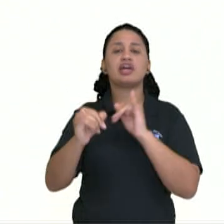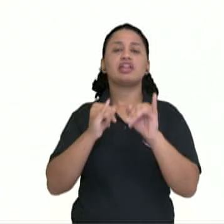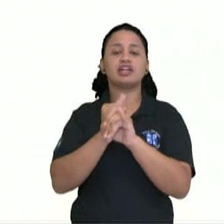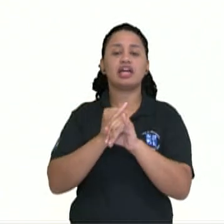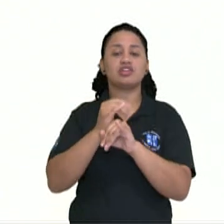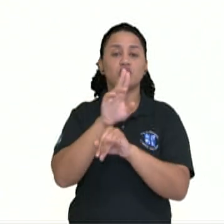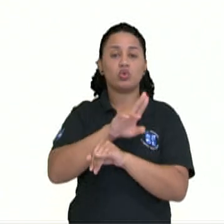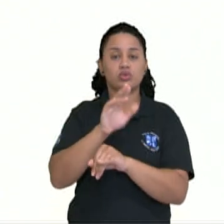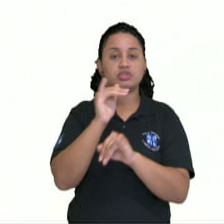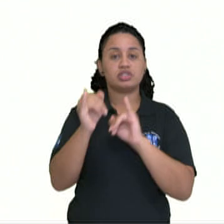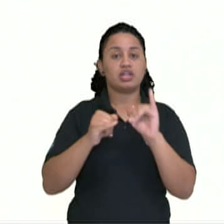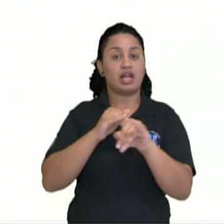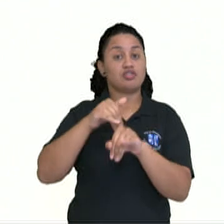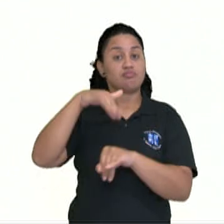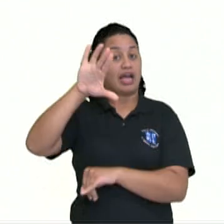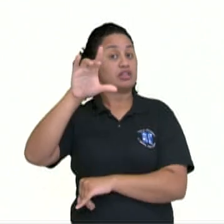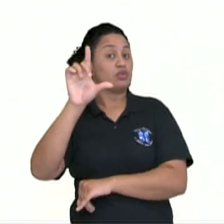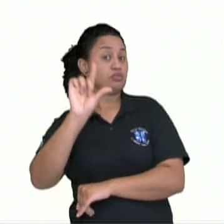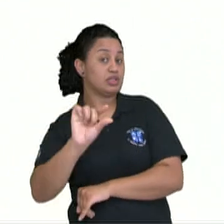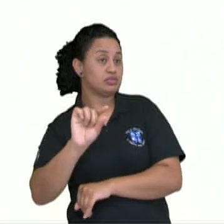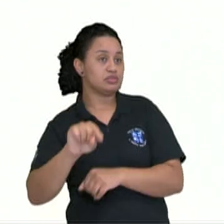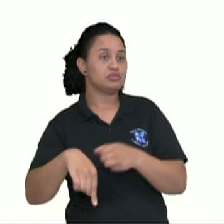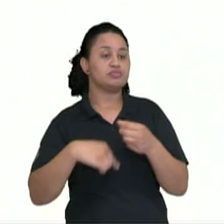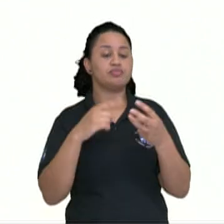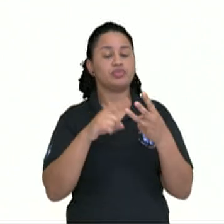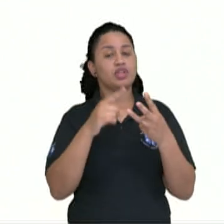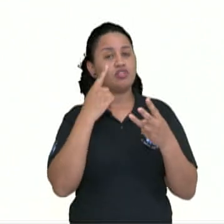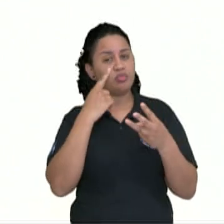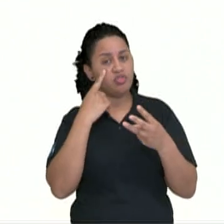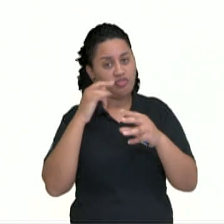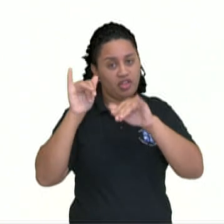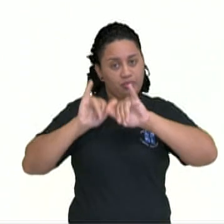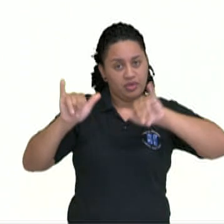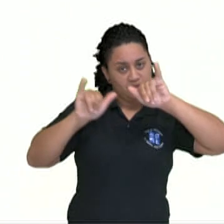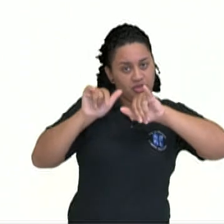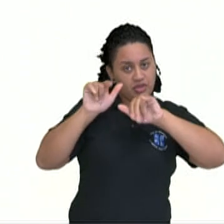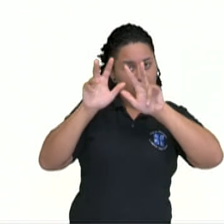tal lermos uma notícia sobre isso? Vamos lá?